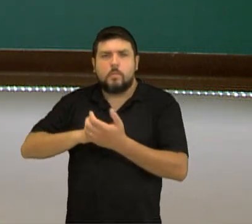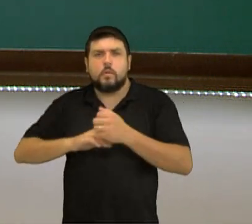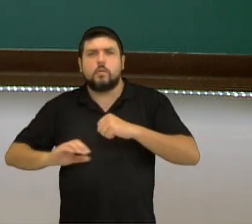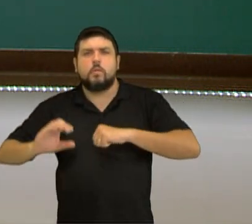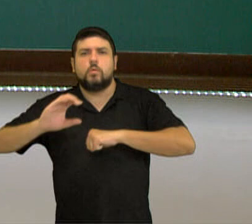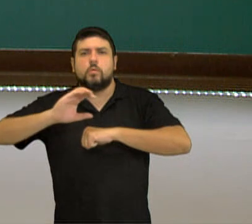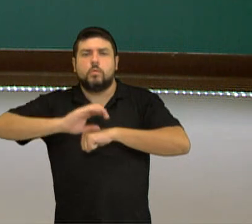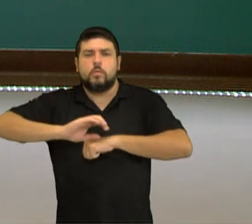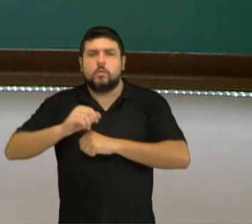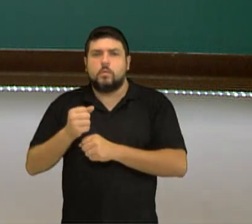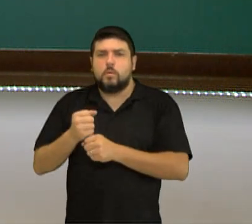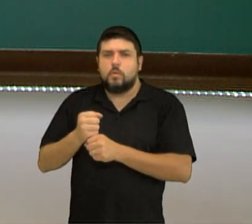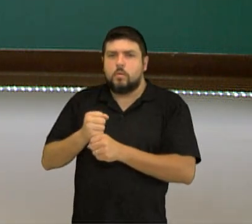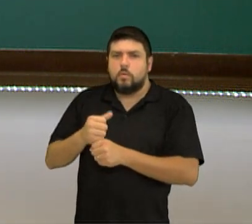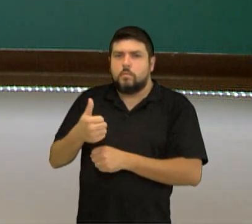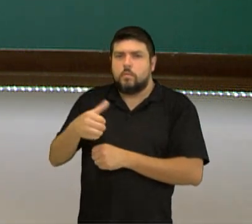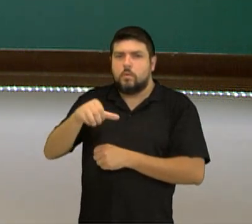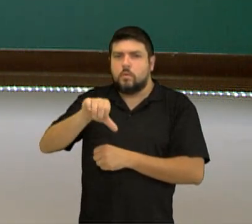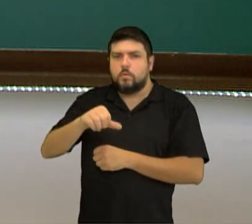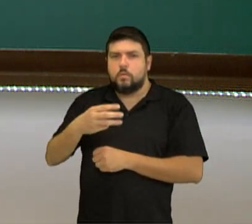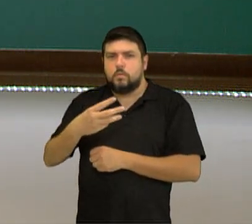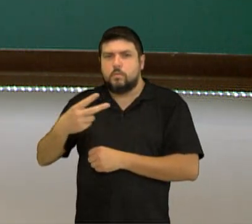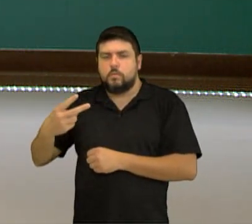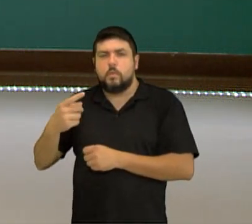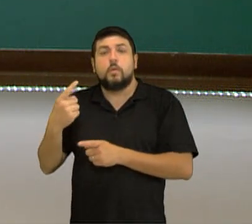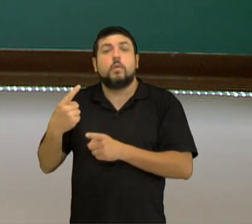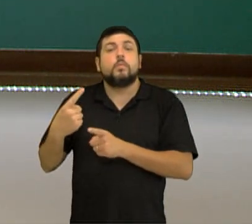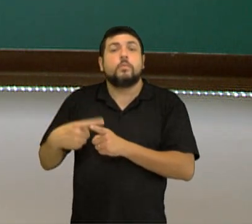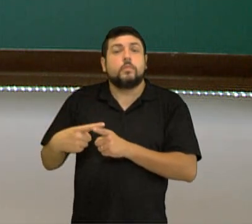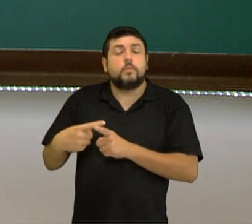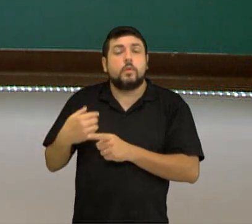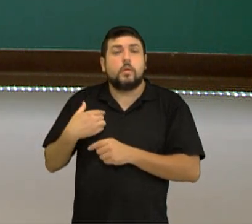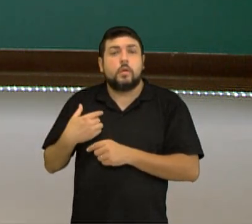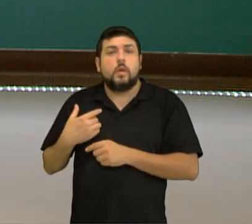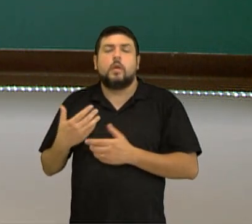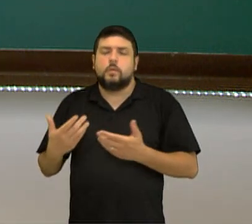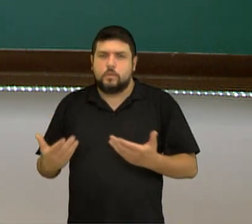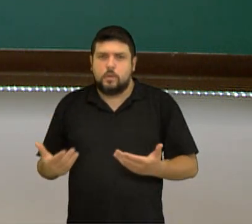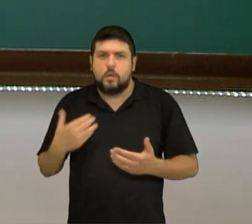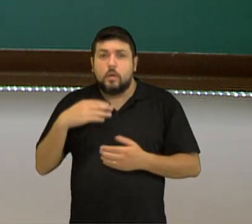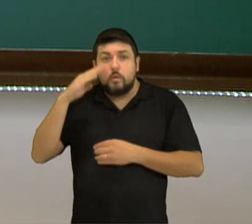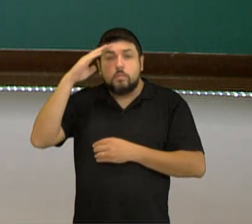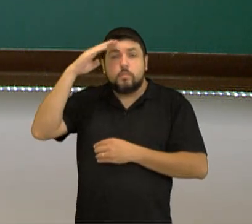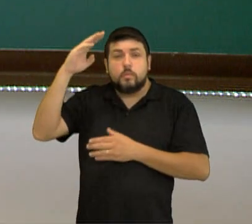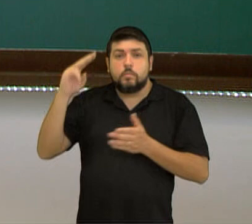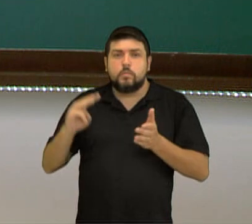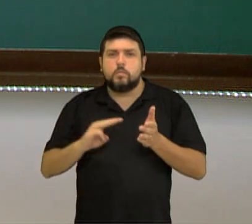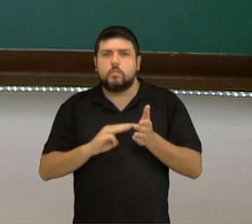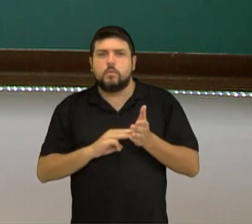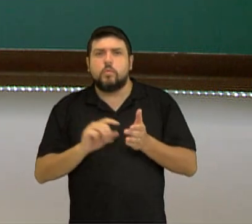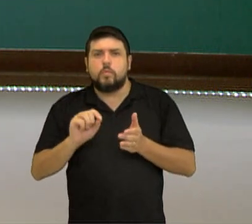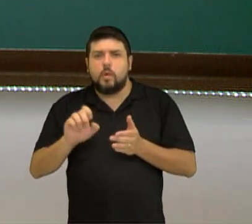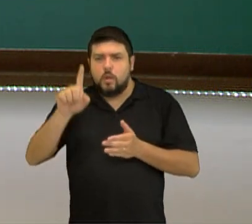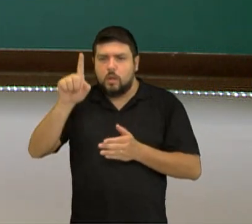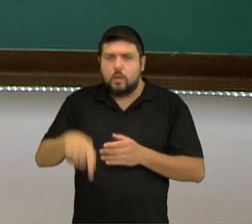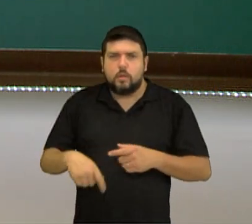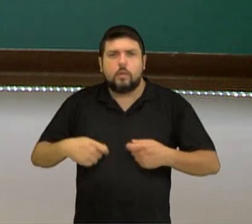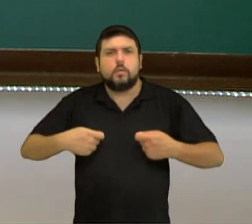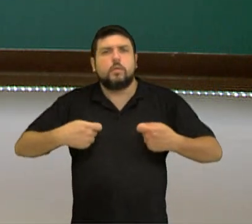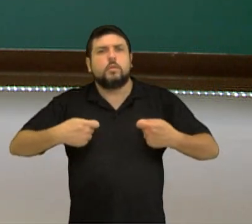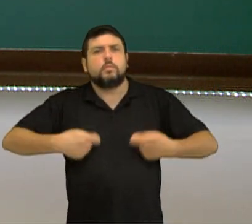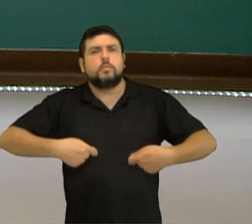Constitucionalista de 1932. Por quê? Porque, segundo eles, o principal motivo era a necessidade de o Brasil ter